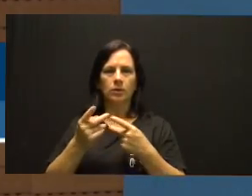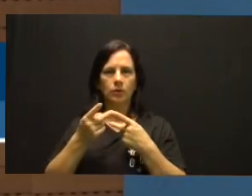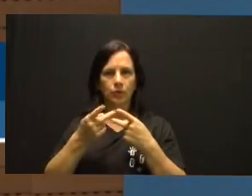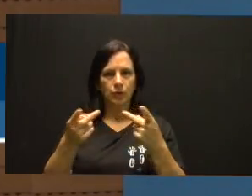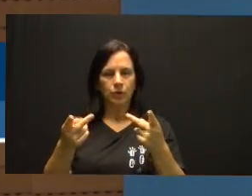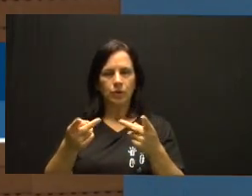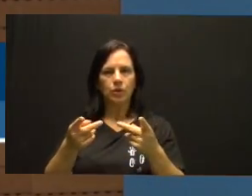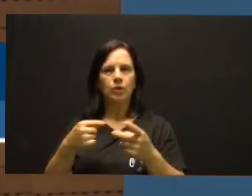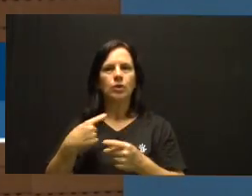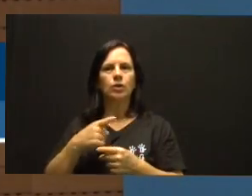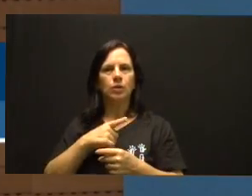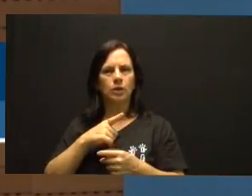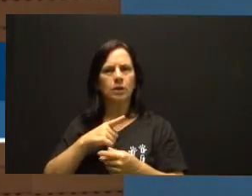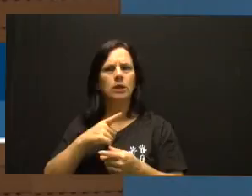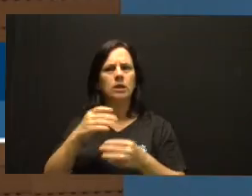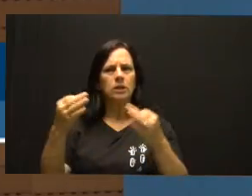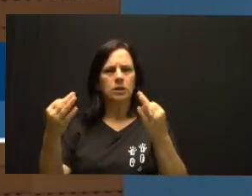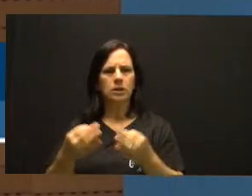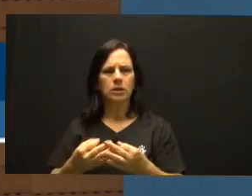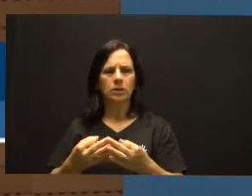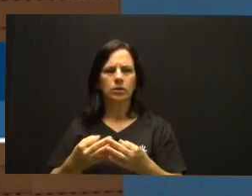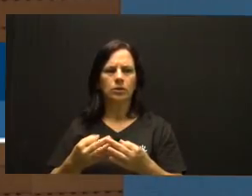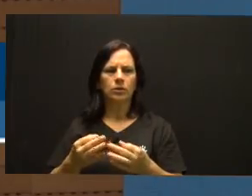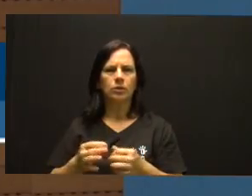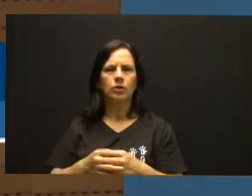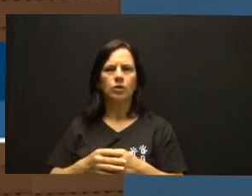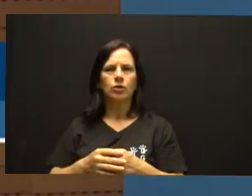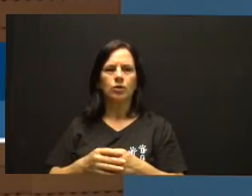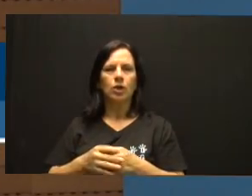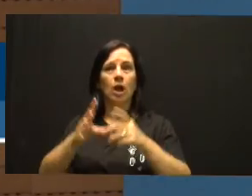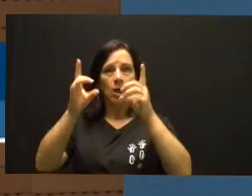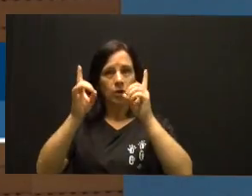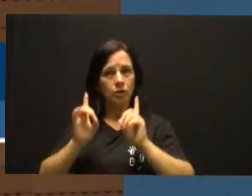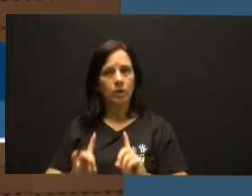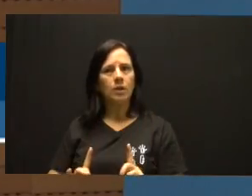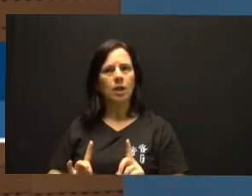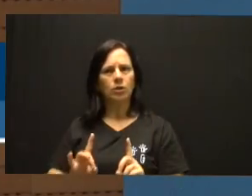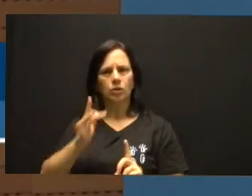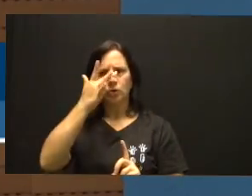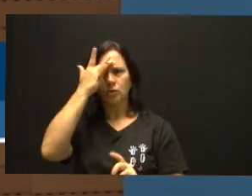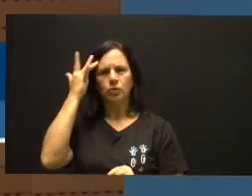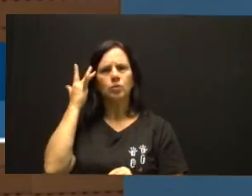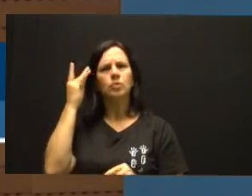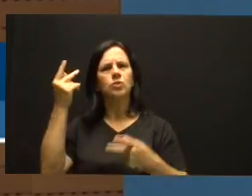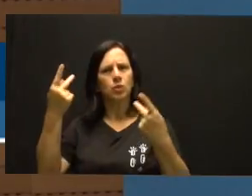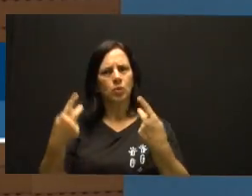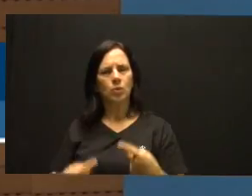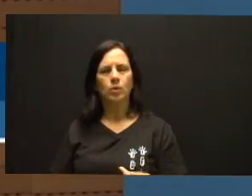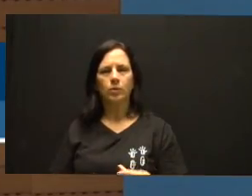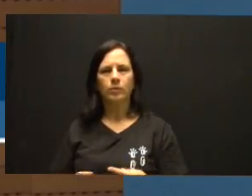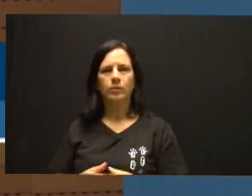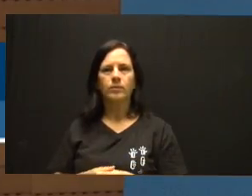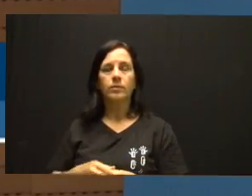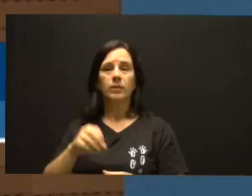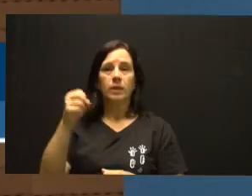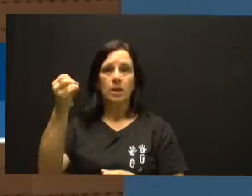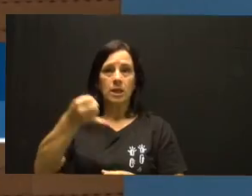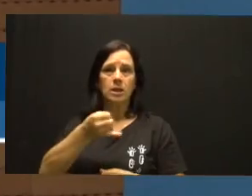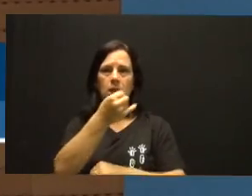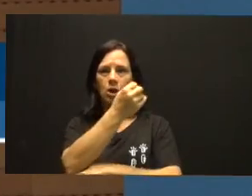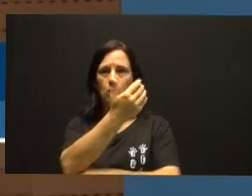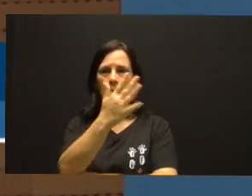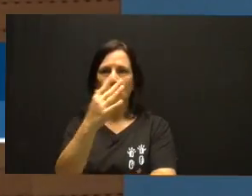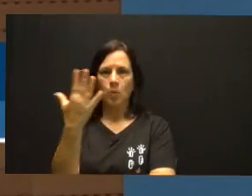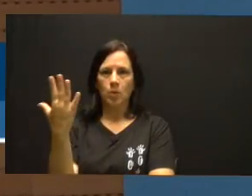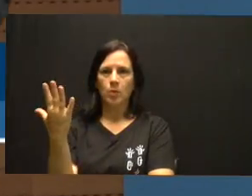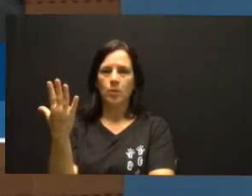E dizer que a gente tem que garantir que não seja mitigado o direito da dignidade da pessoa humana. E se o meio ambiente, né, Érica, foi